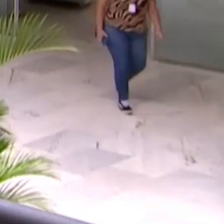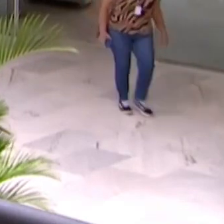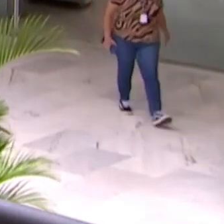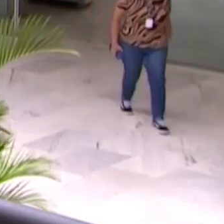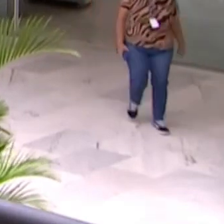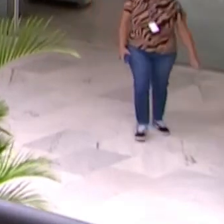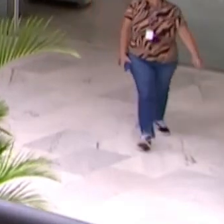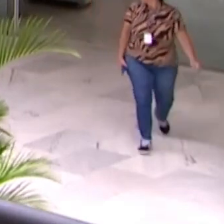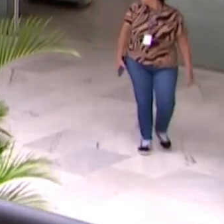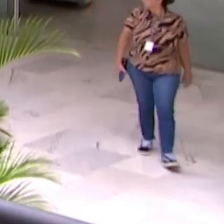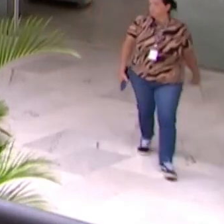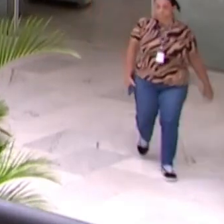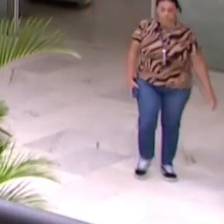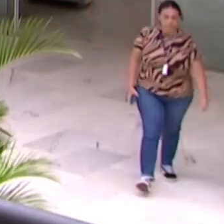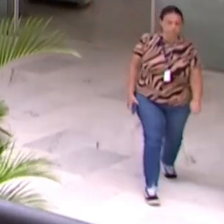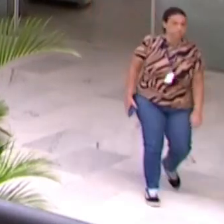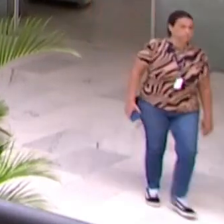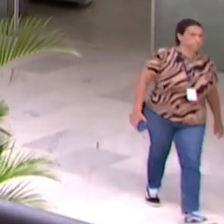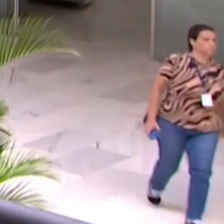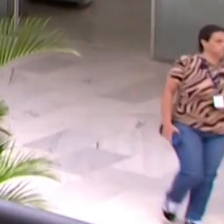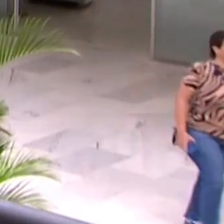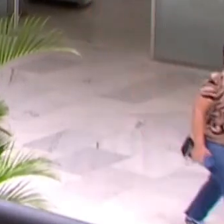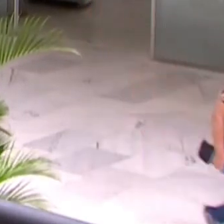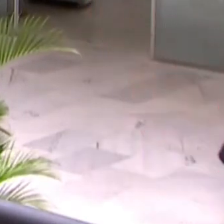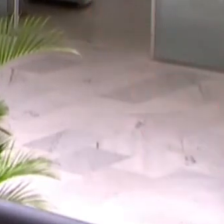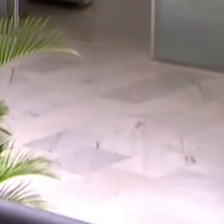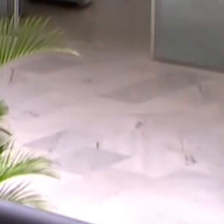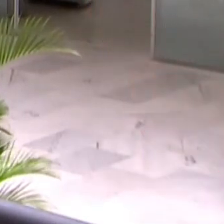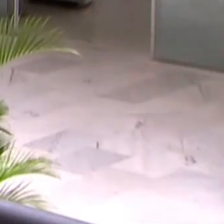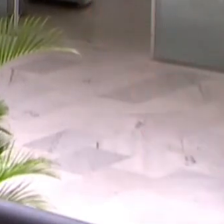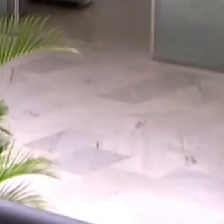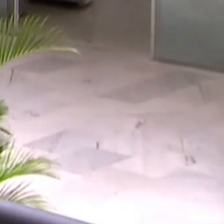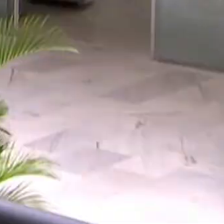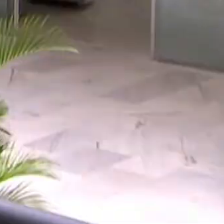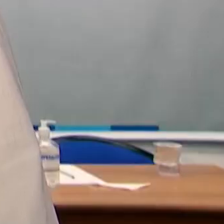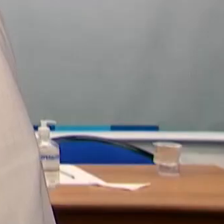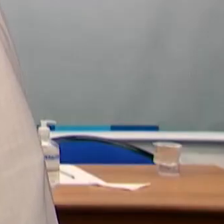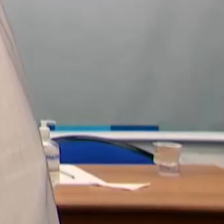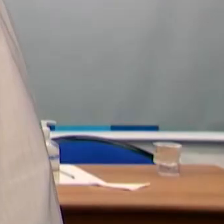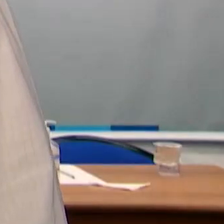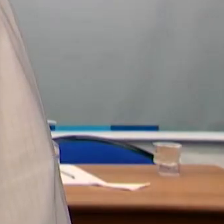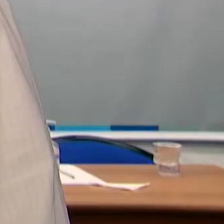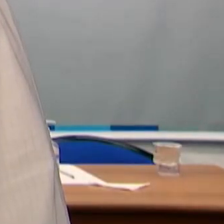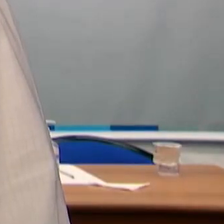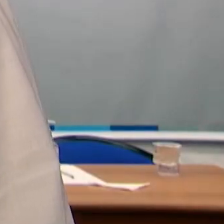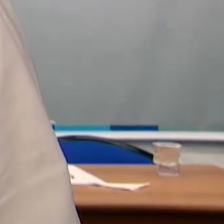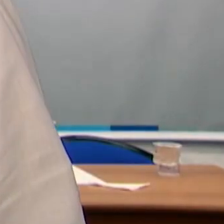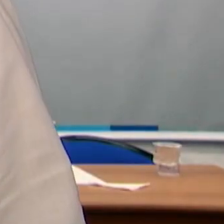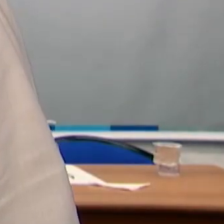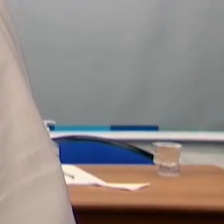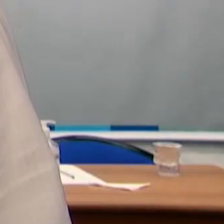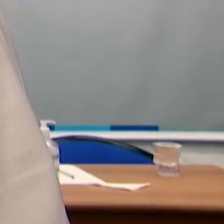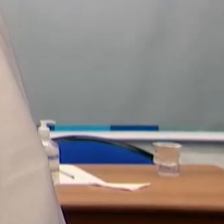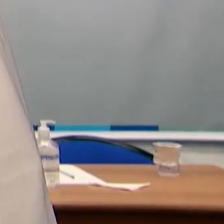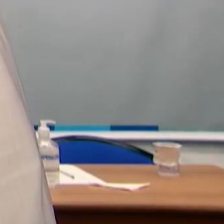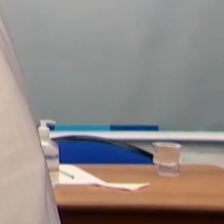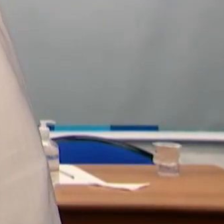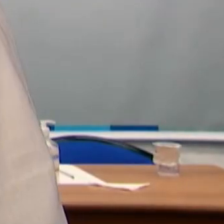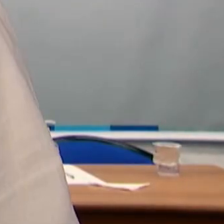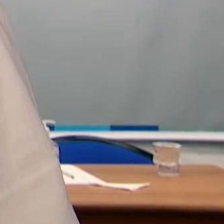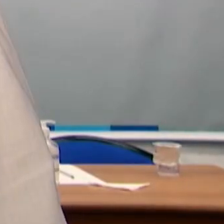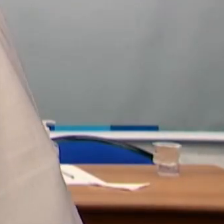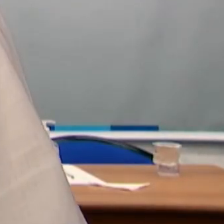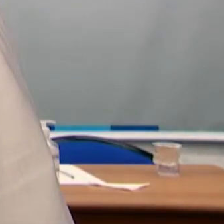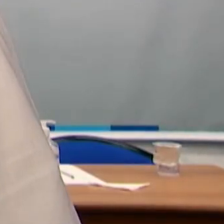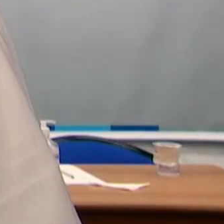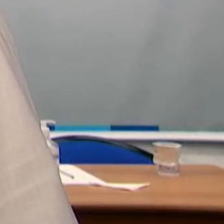dos atendimentos agendados. O projeto prevê o envio de 70 mil mensagens. Nós iremos fazer a confirmação das consultas